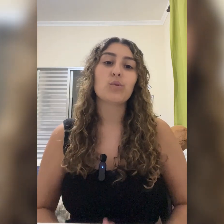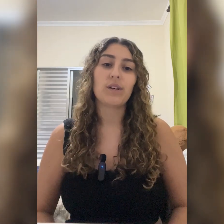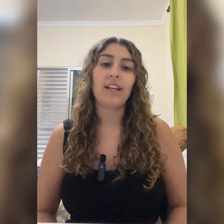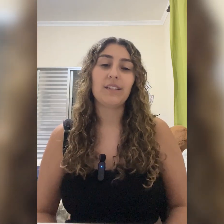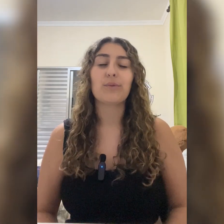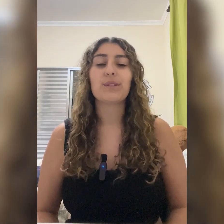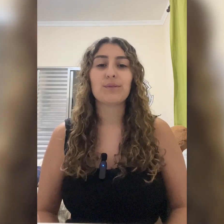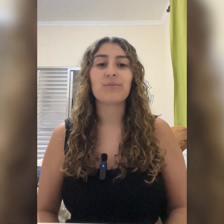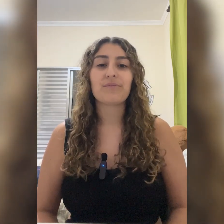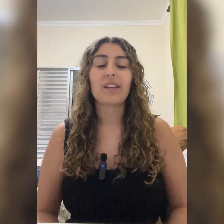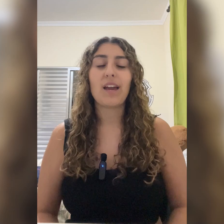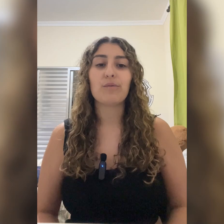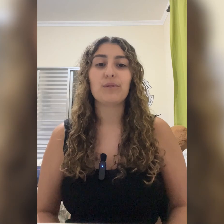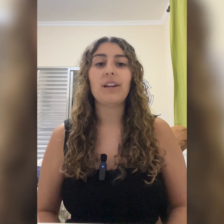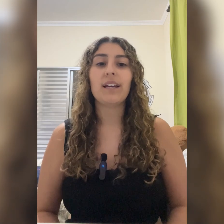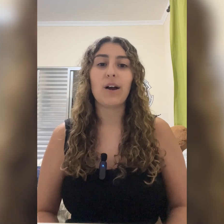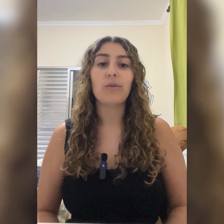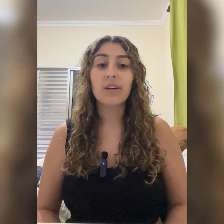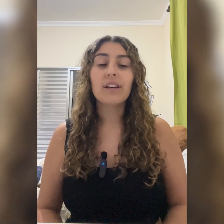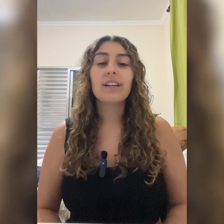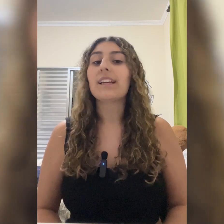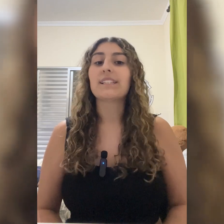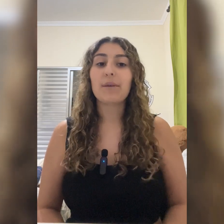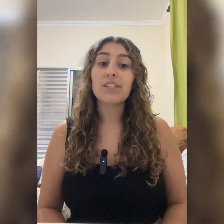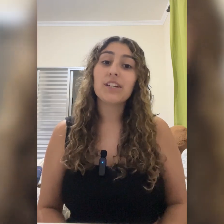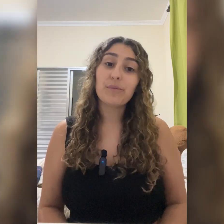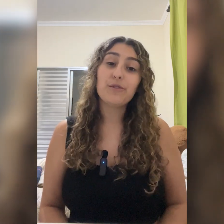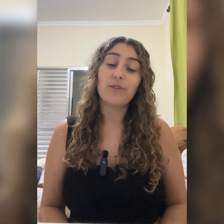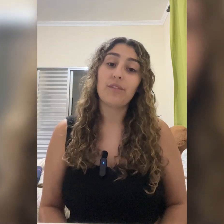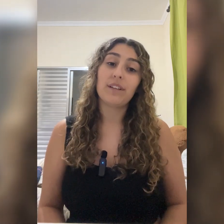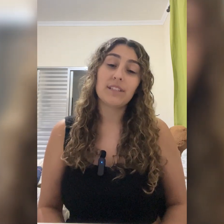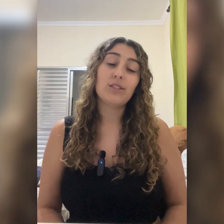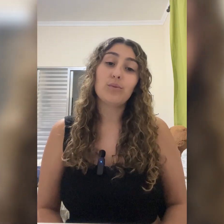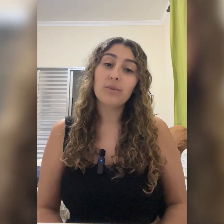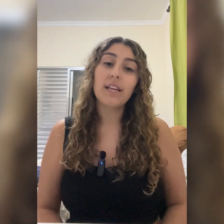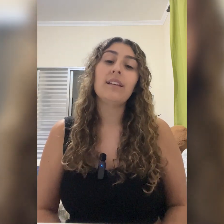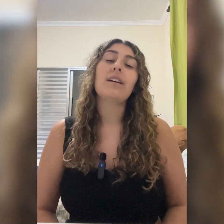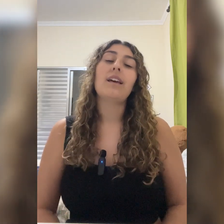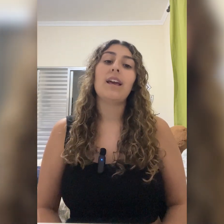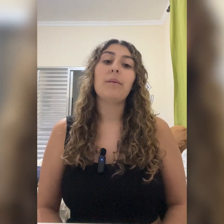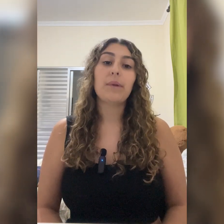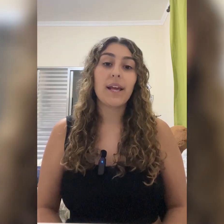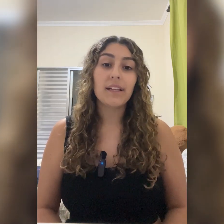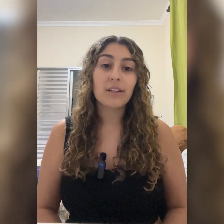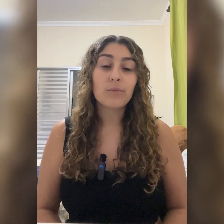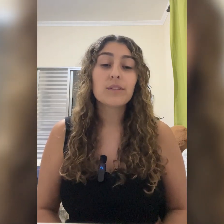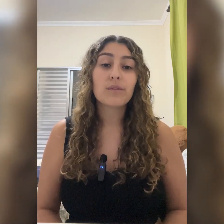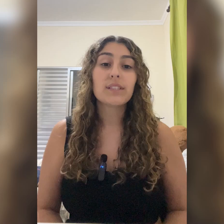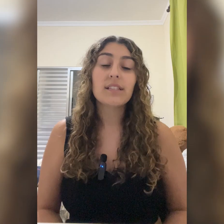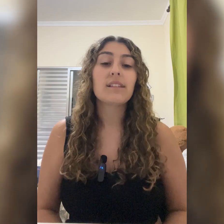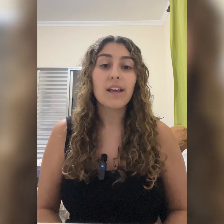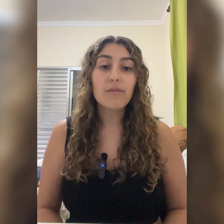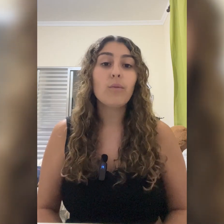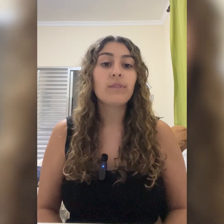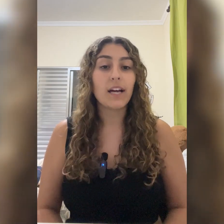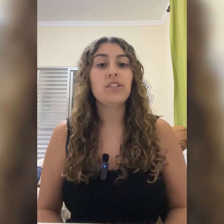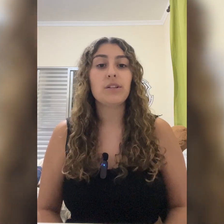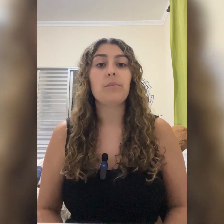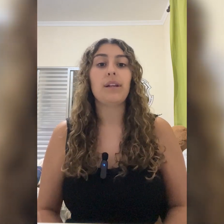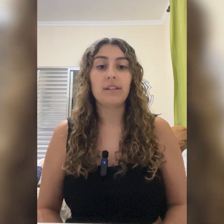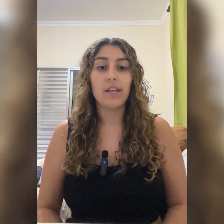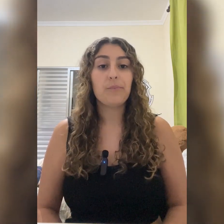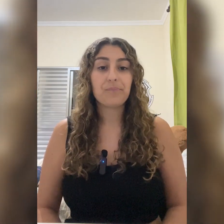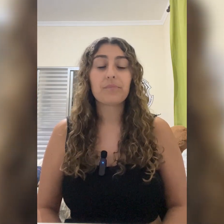coisa sua, né? Então isso é muito legal e essa é a minha dica para os jovens: estudem, empreendam se vocês têm